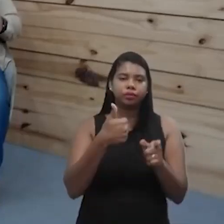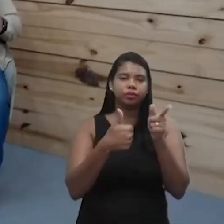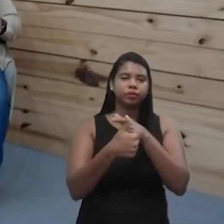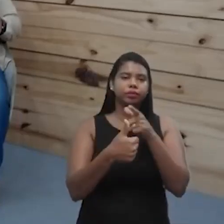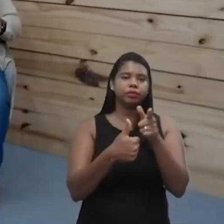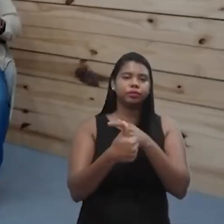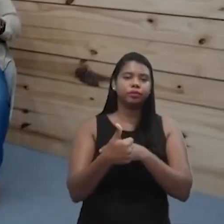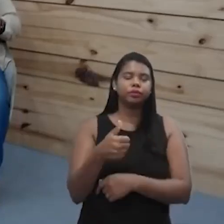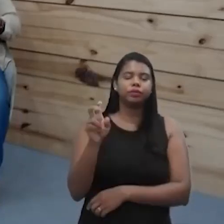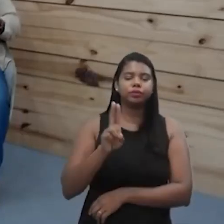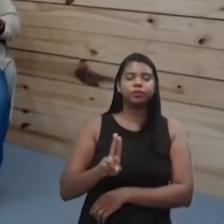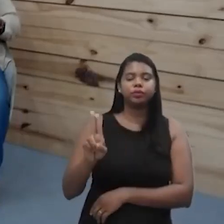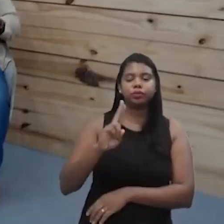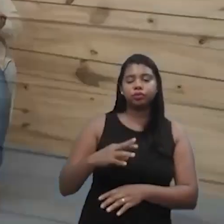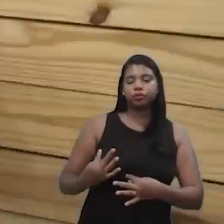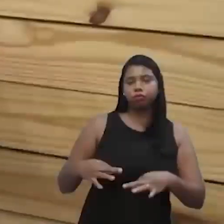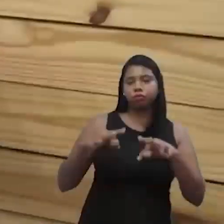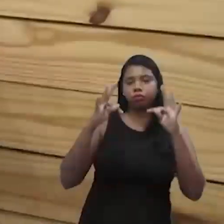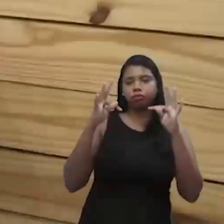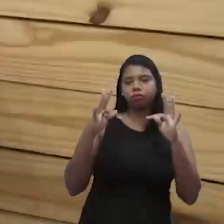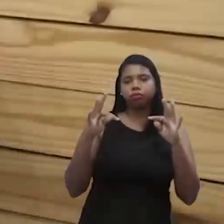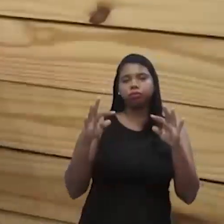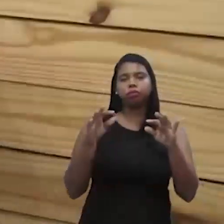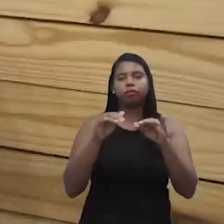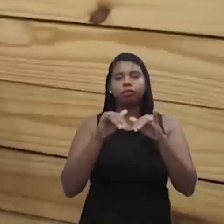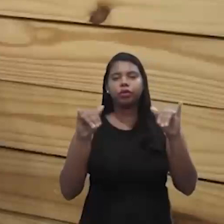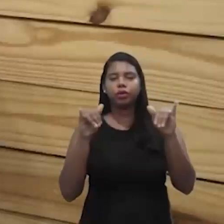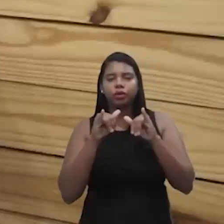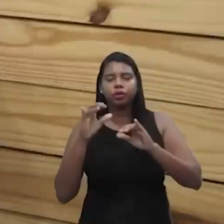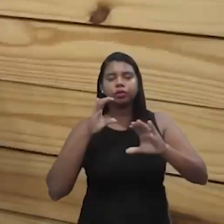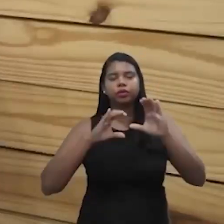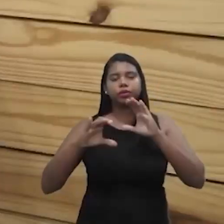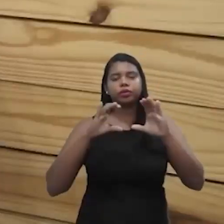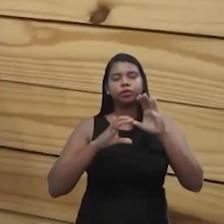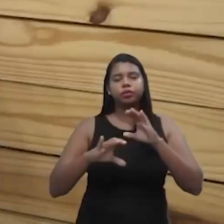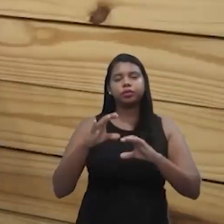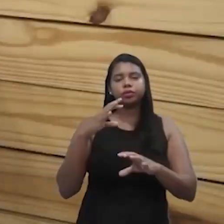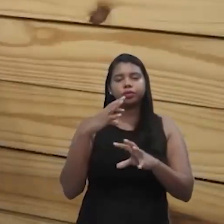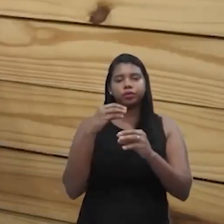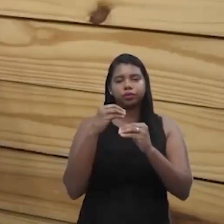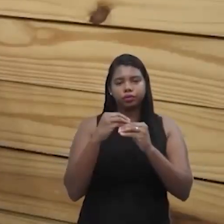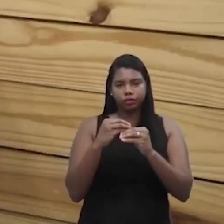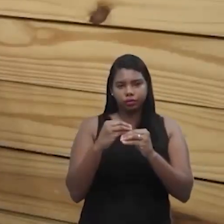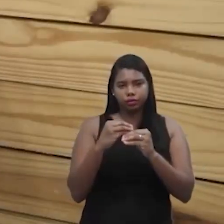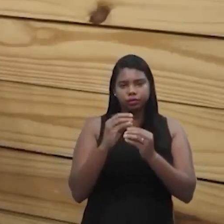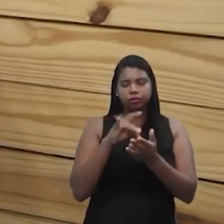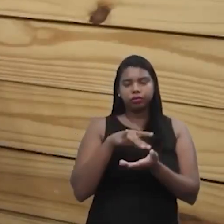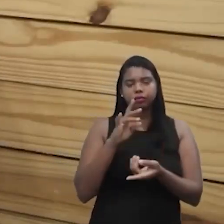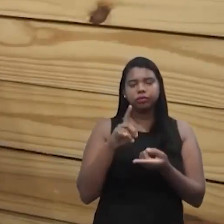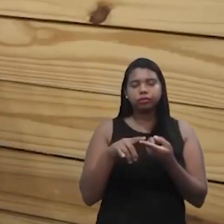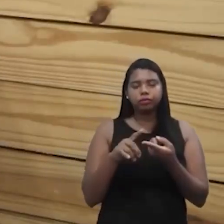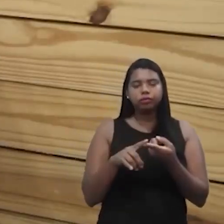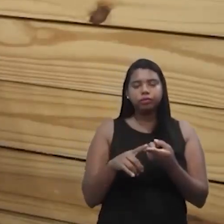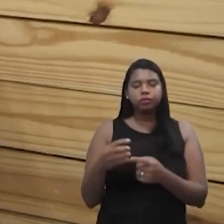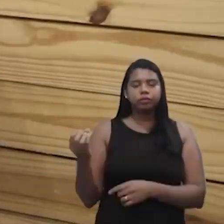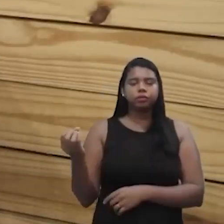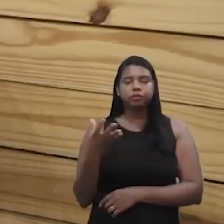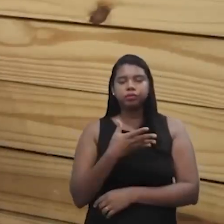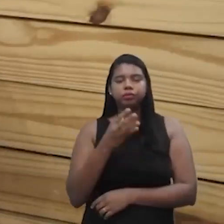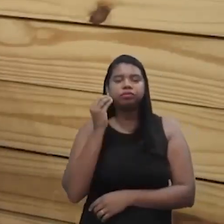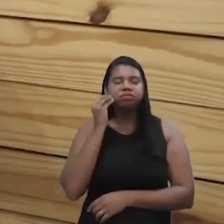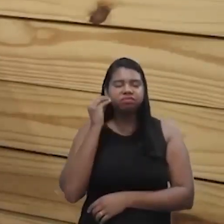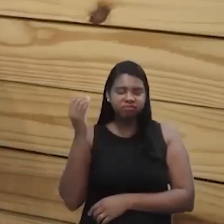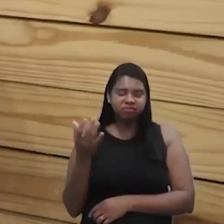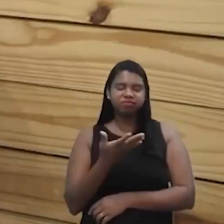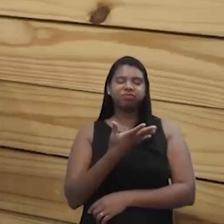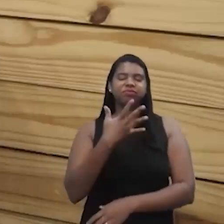das ferramentas de tecnologia da informação e comunicação, aliado, em especial, à questão da inovação.